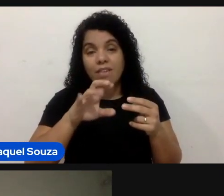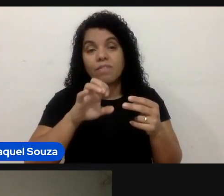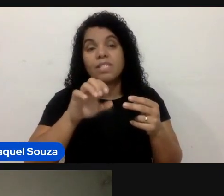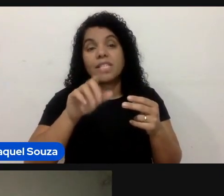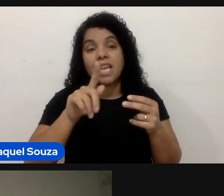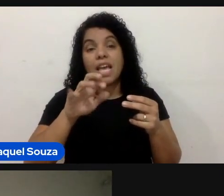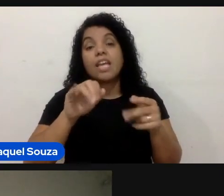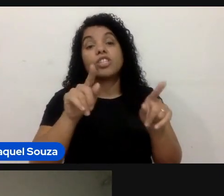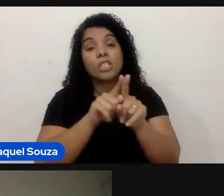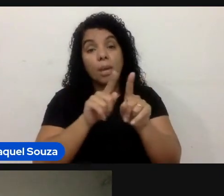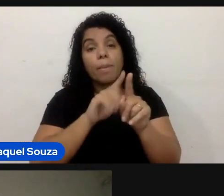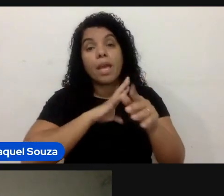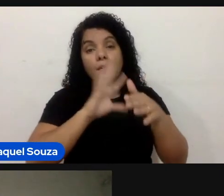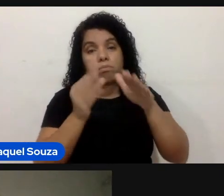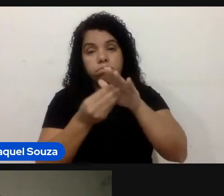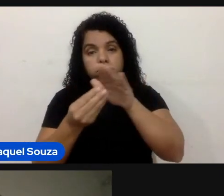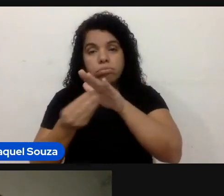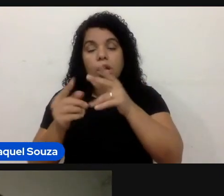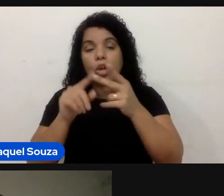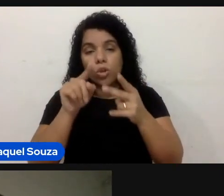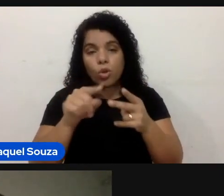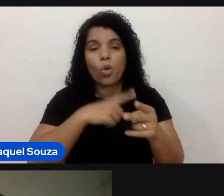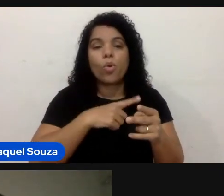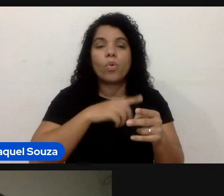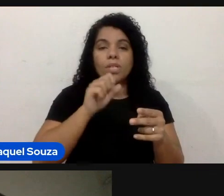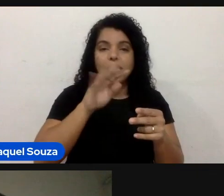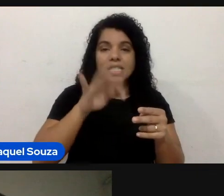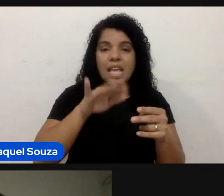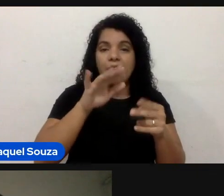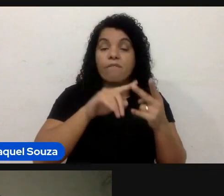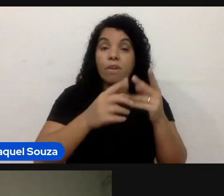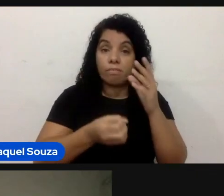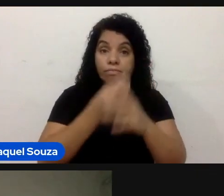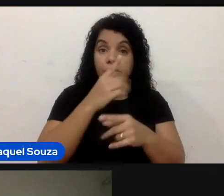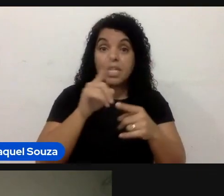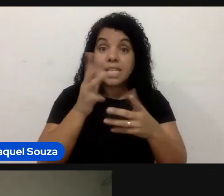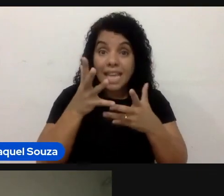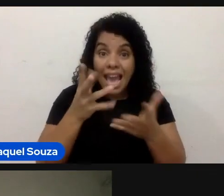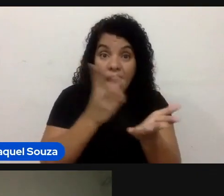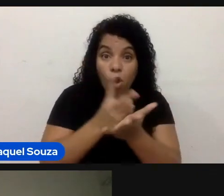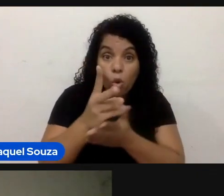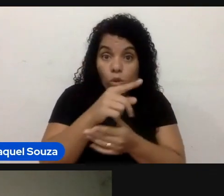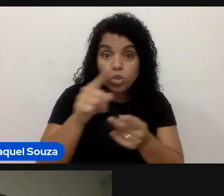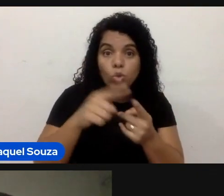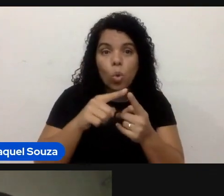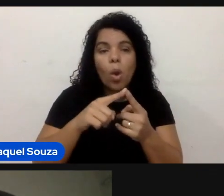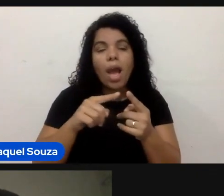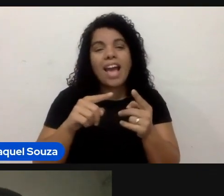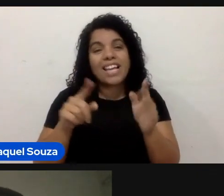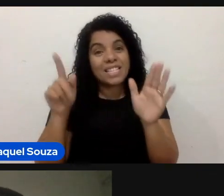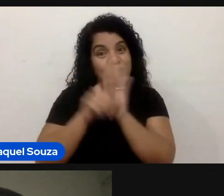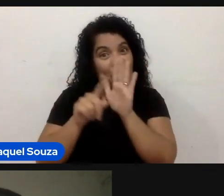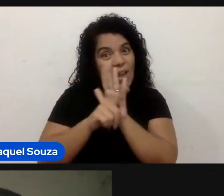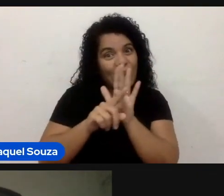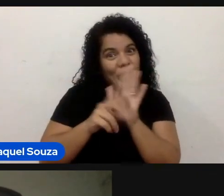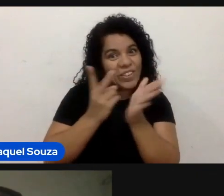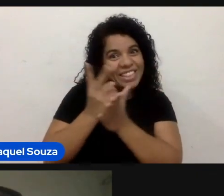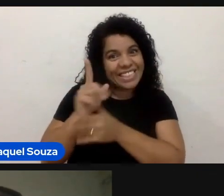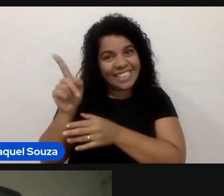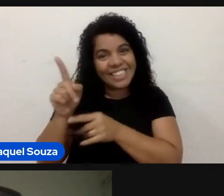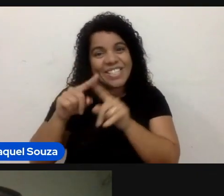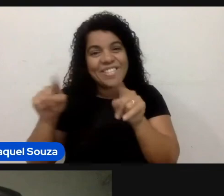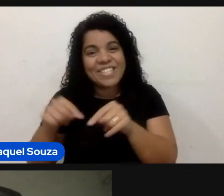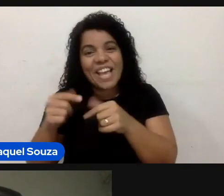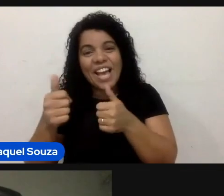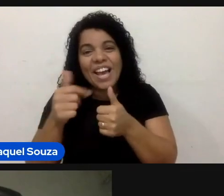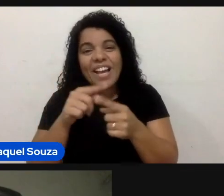Stefan criou. Então, se vocês quiserem continuar e terminar as perguntas com o Stefan lá na salinha,